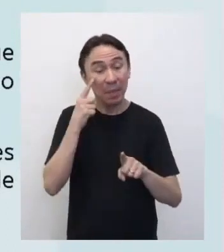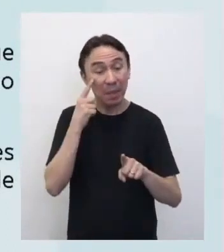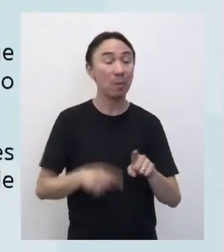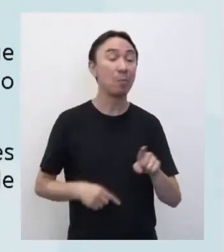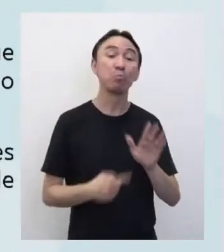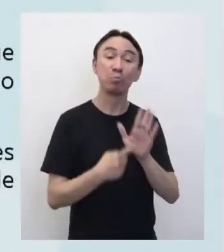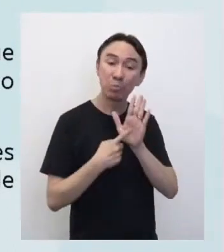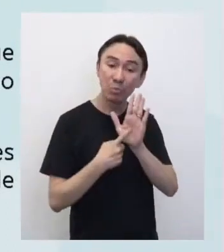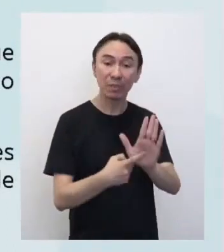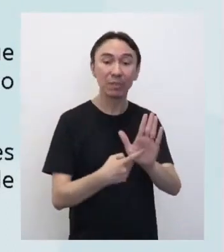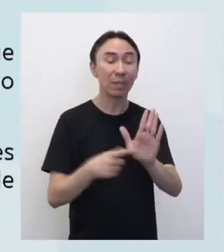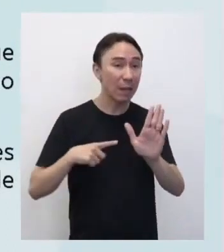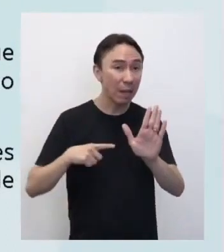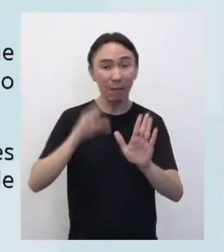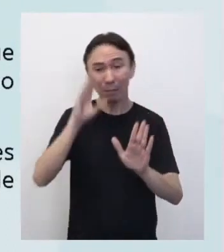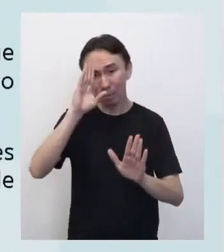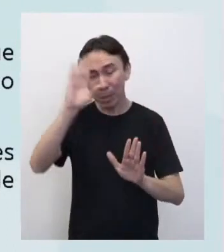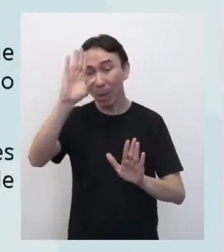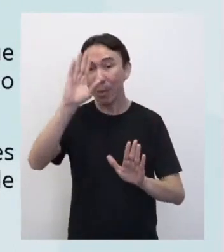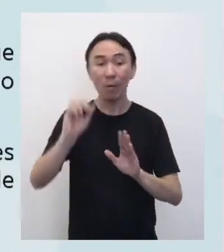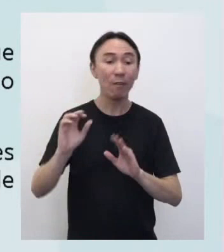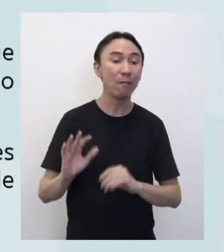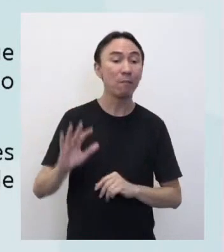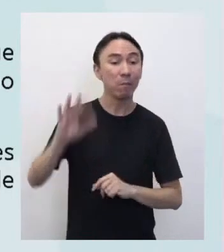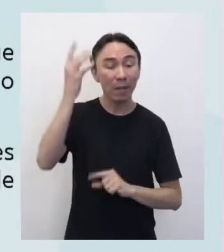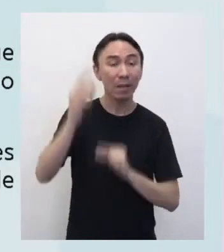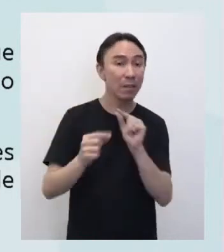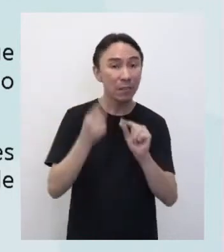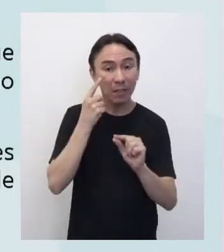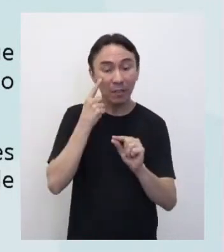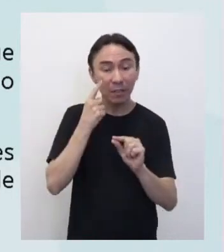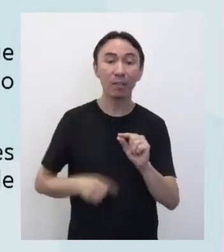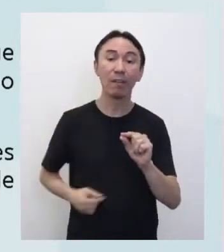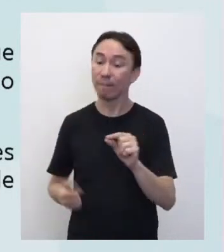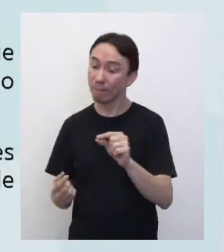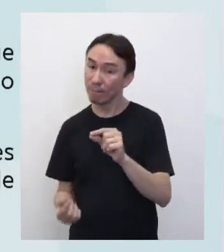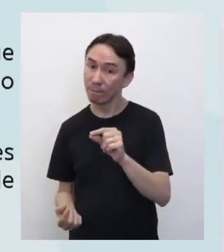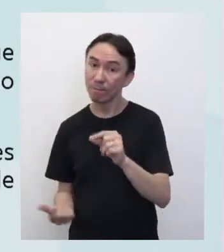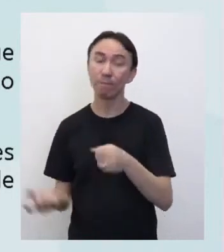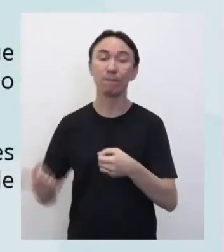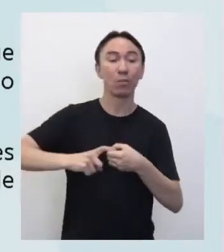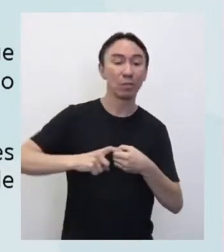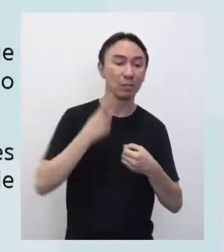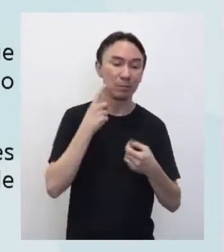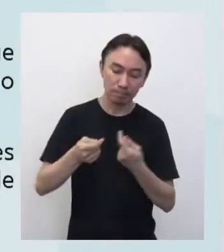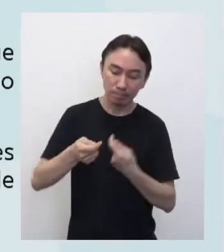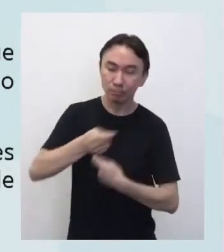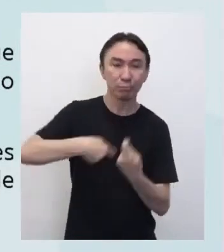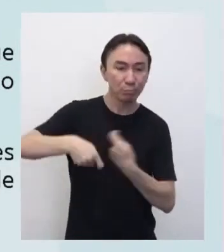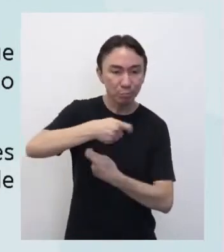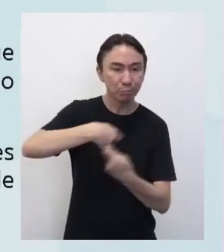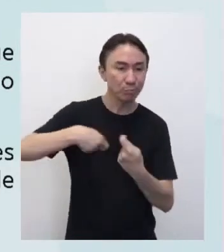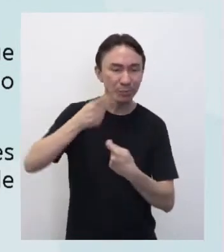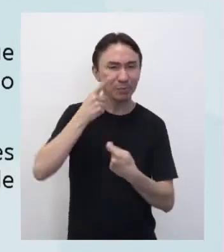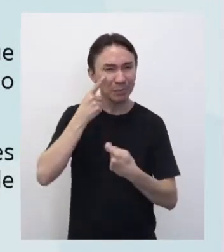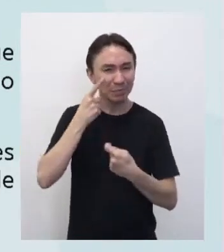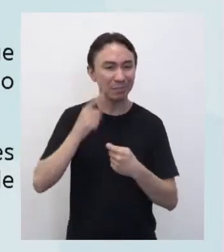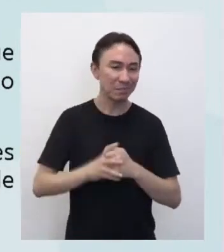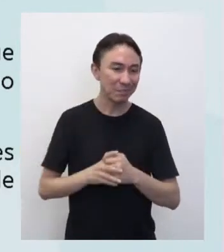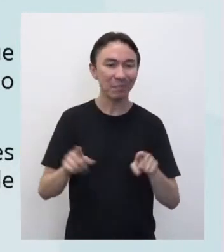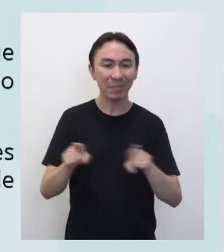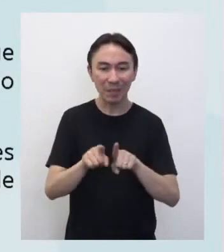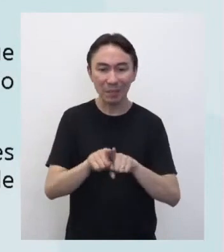caracterizaram o renascimento comercial no contexto das cruzadas e retomar a formação dos burgos e